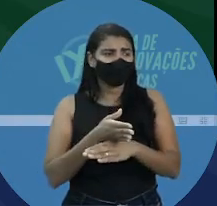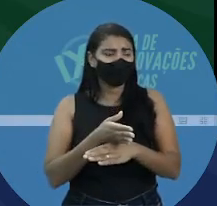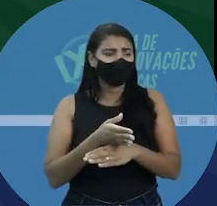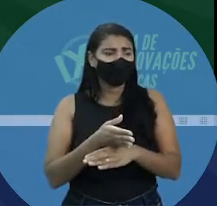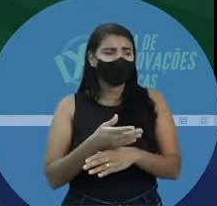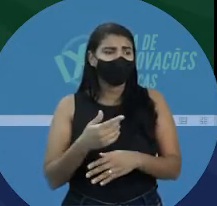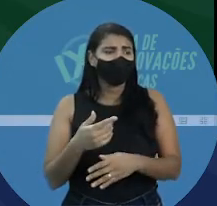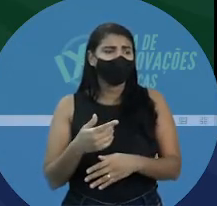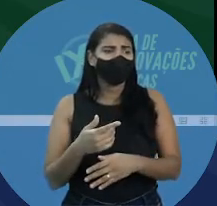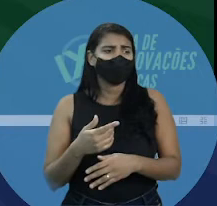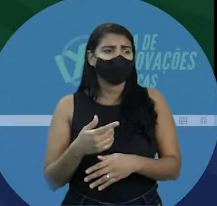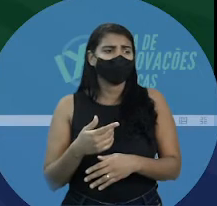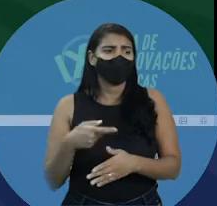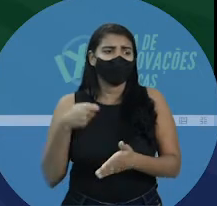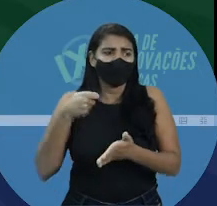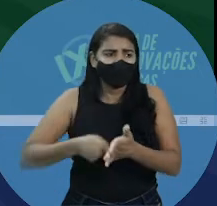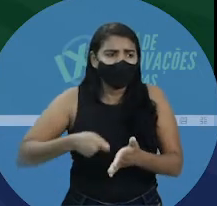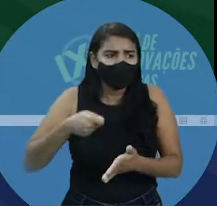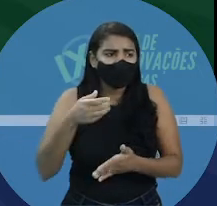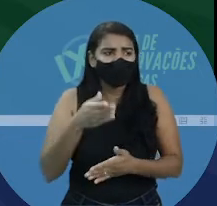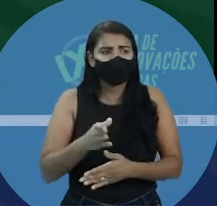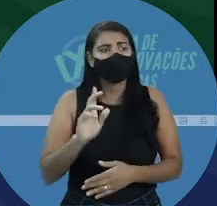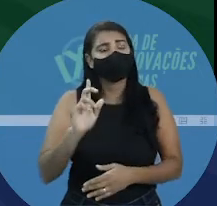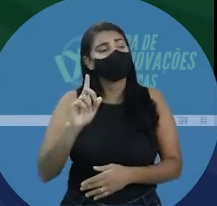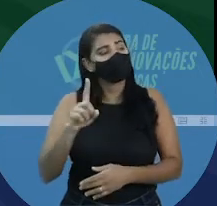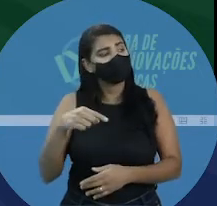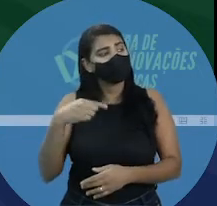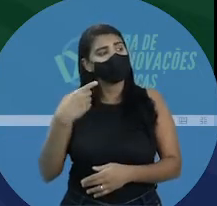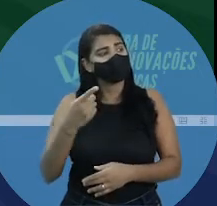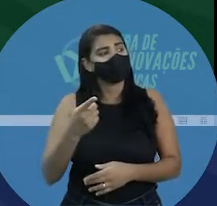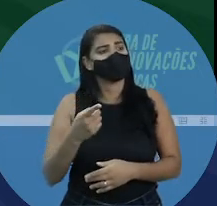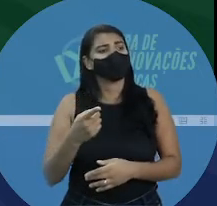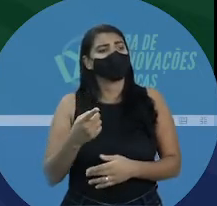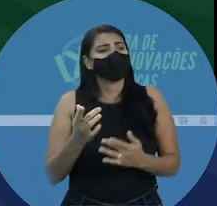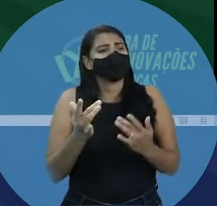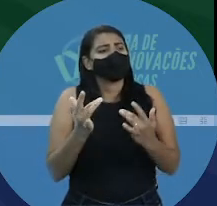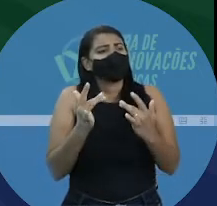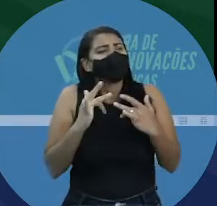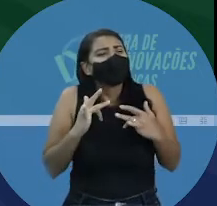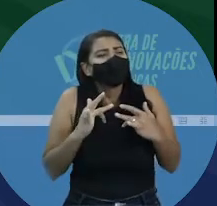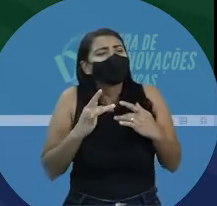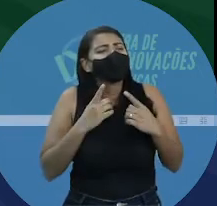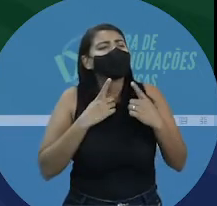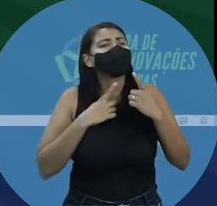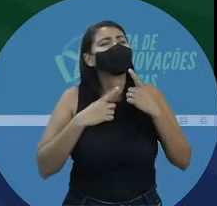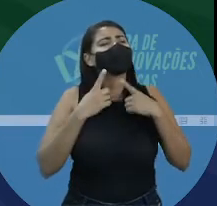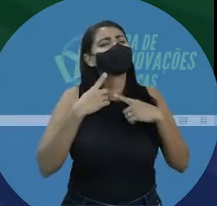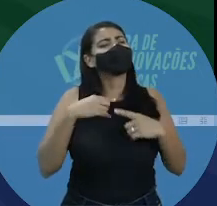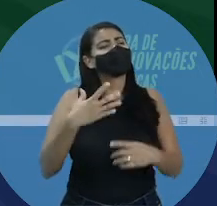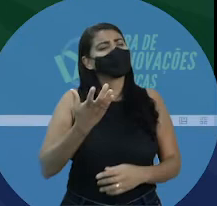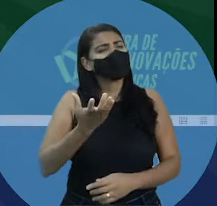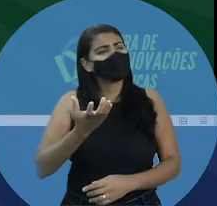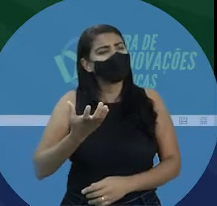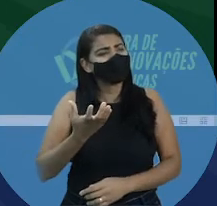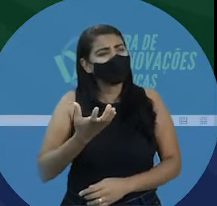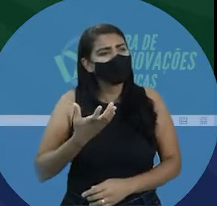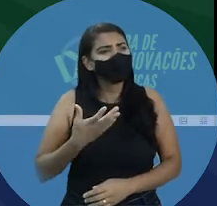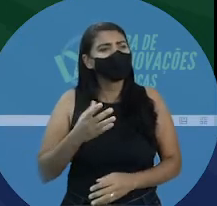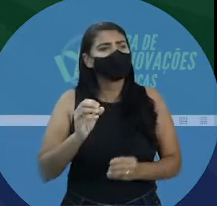obrigação, talvez. Mas depois, isso foi nascendo dentro deles. Eles foram querendo, eles foram criando, eles